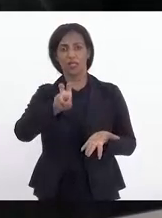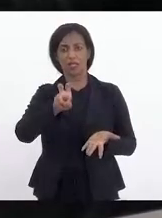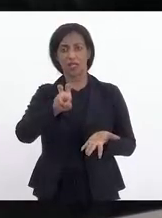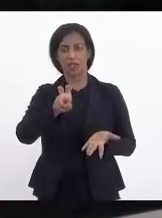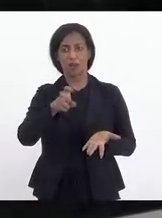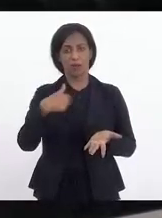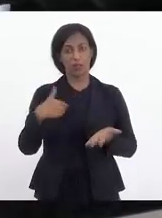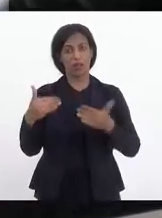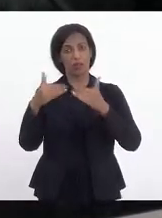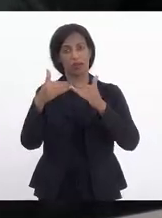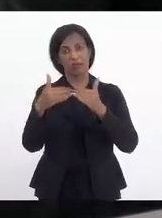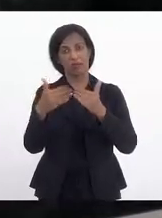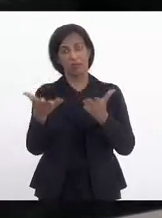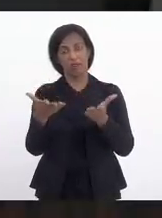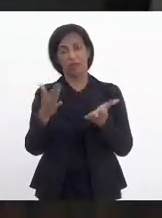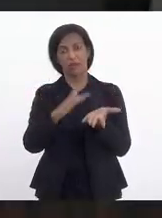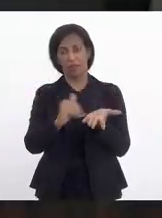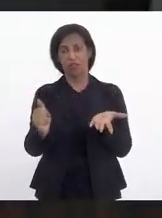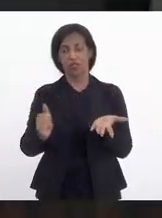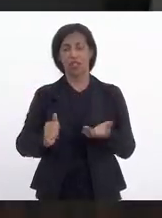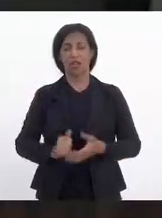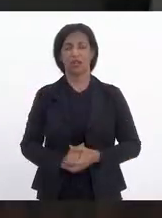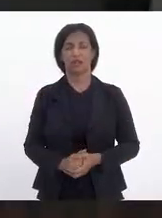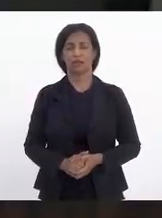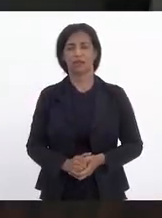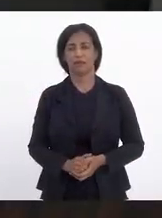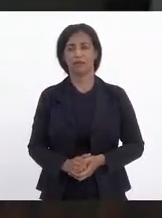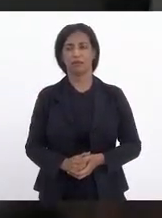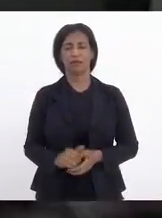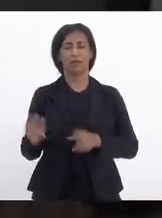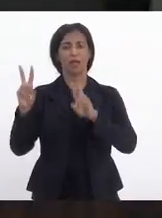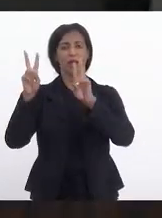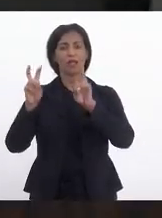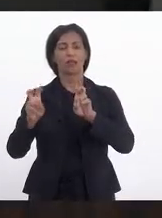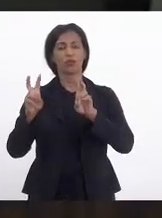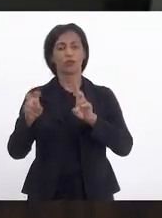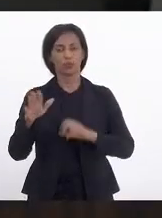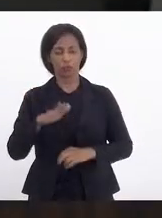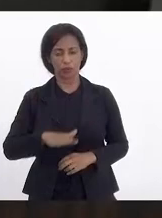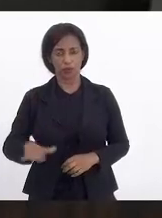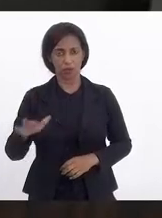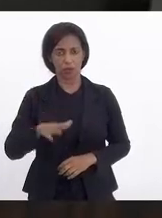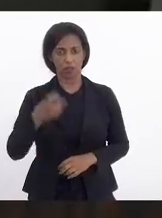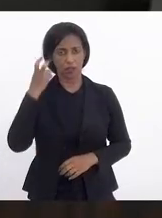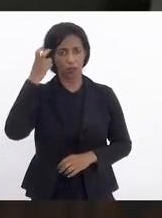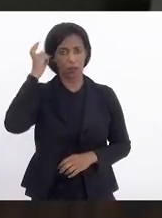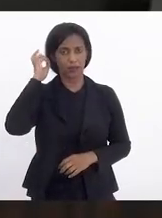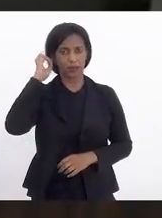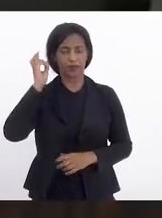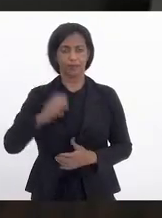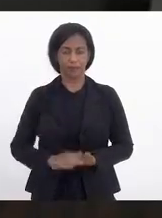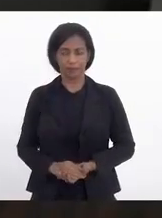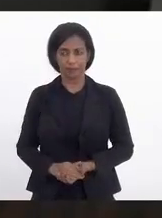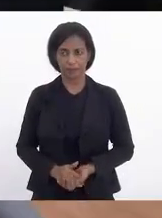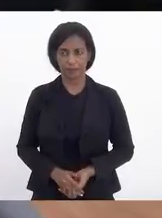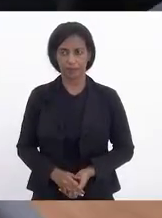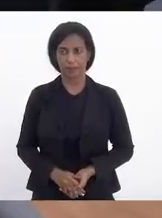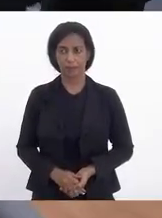da qual dei favorável então retirada a gente é obrigado pela comissão de assuntos da criança fica Rosane Félix a